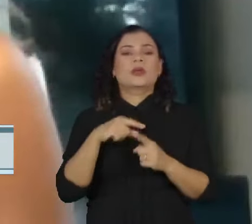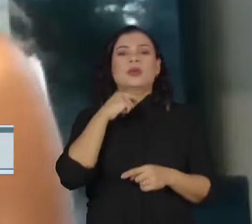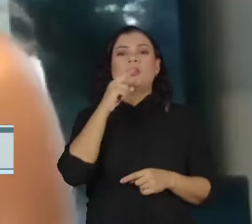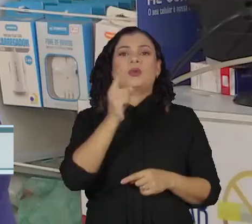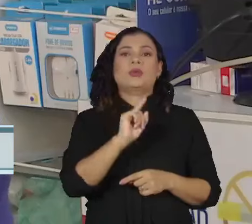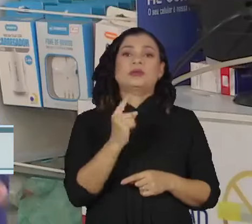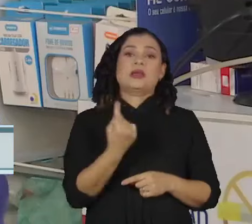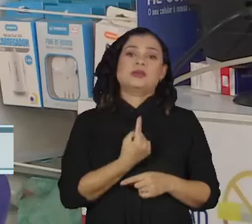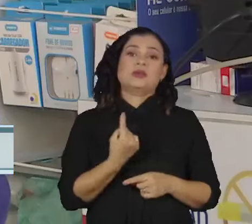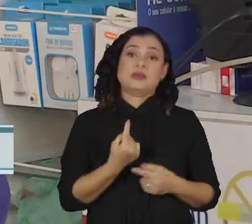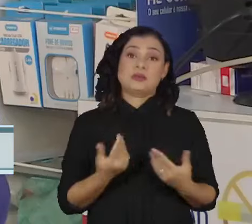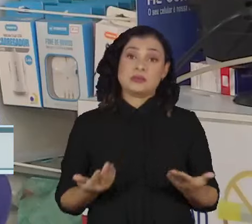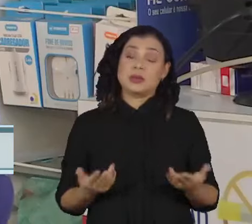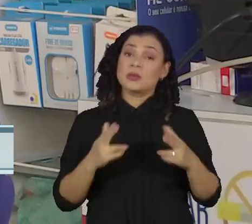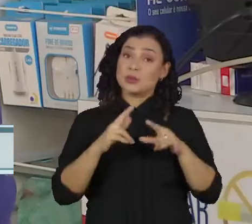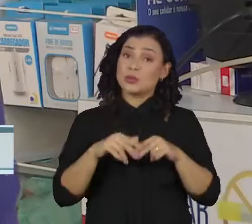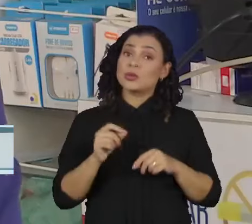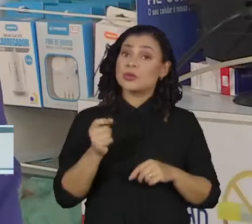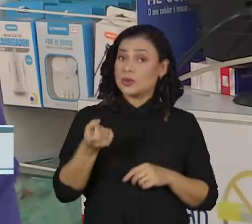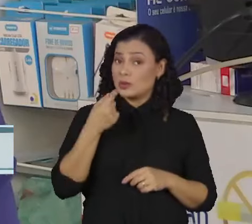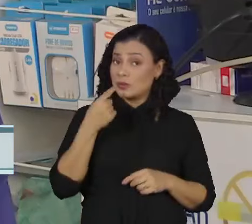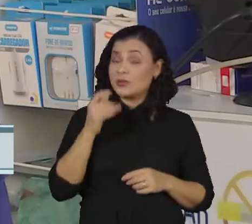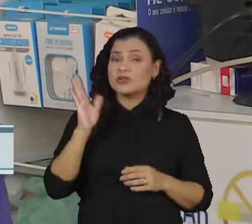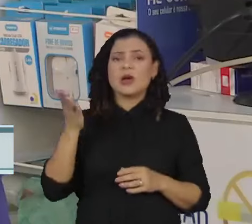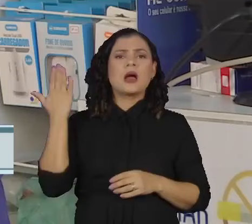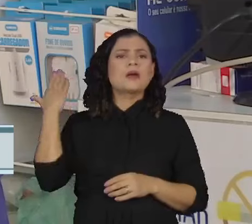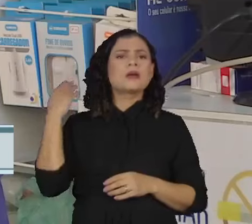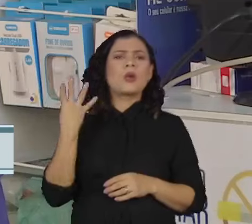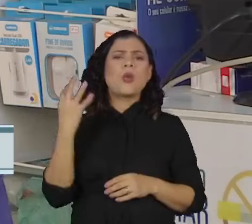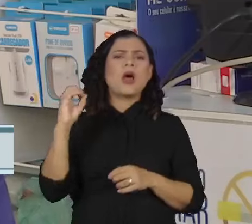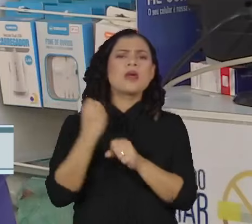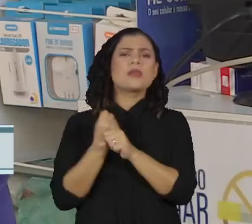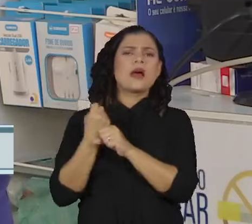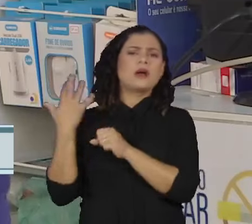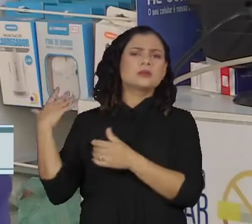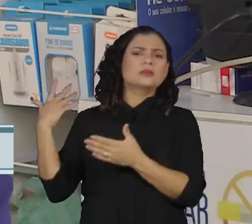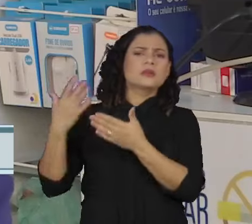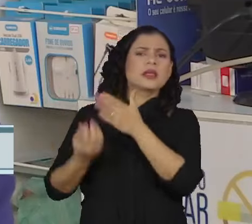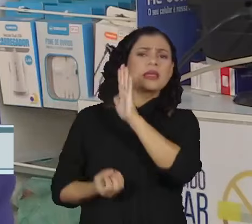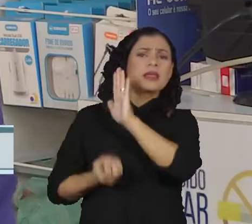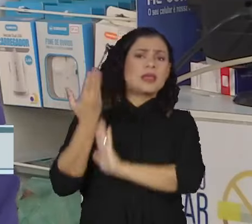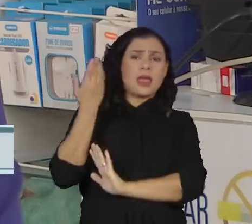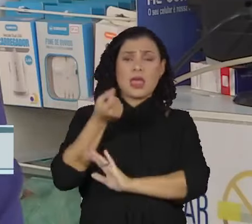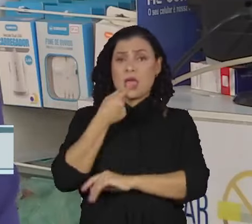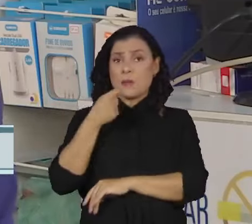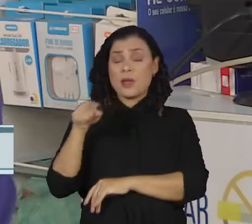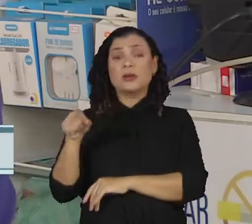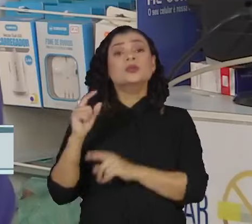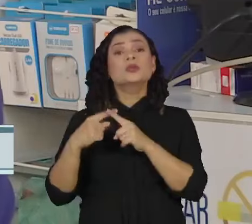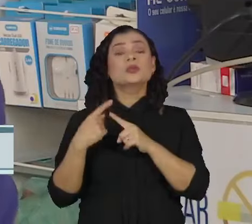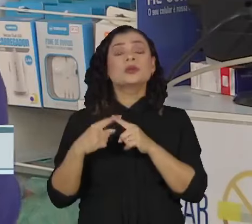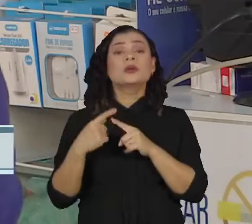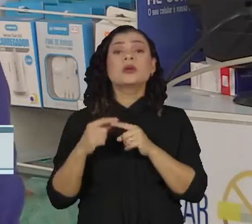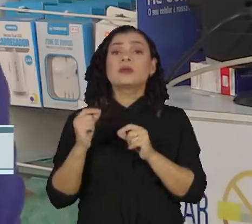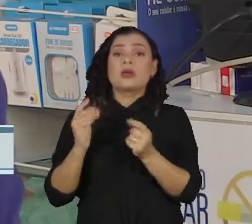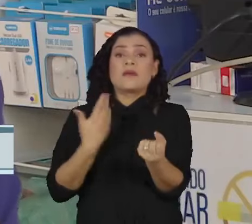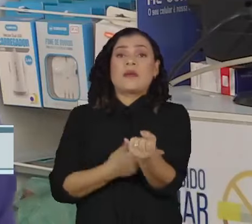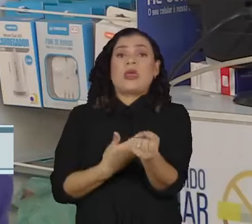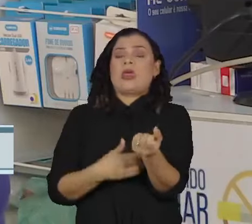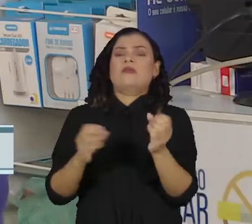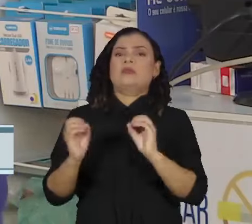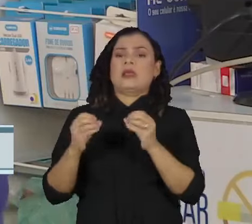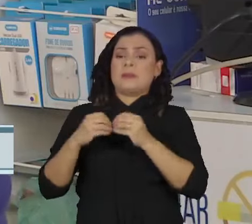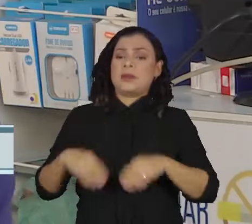por conta própria. O Zolpidem foi desenvolvido há quase 40 anos como uma solução para a insônia que não causava dependência nem